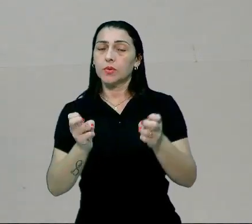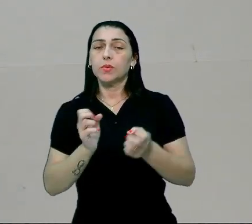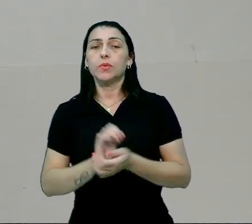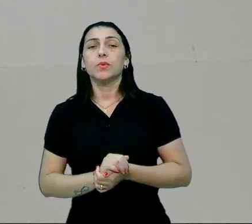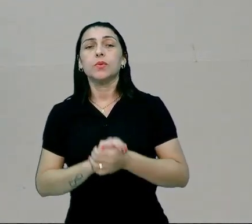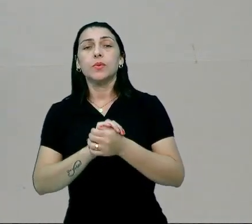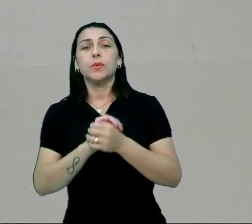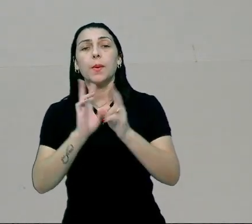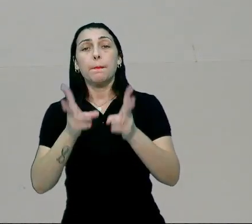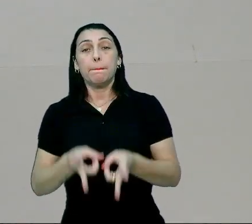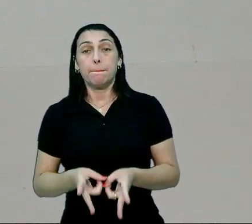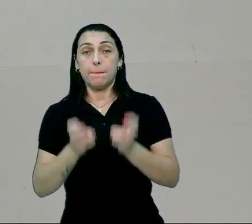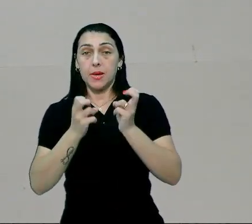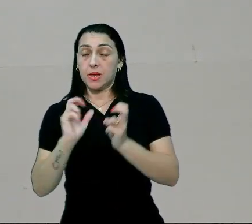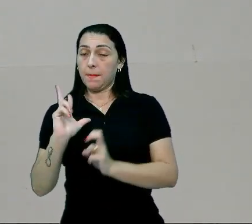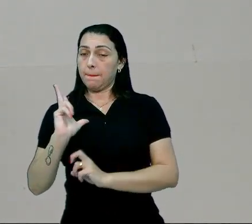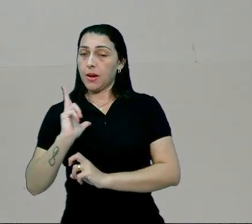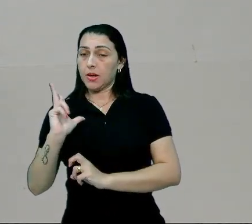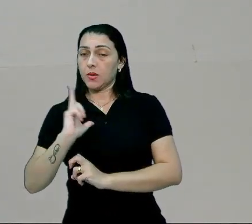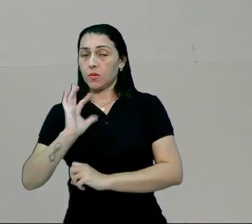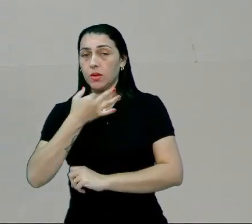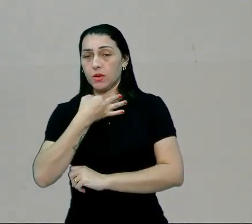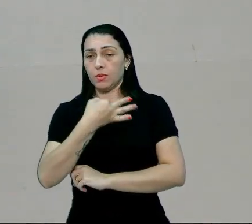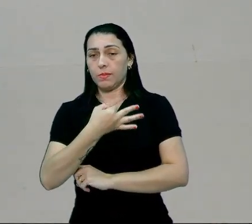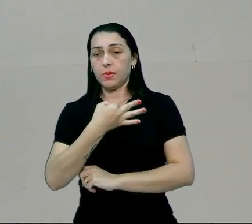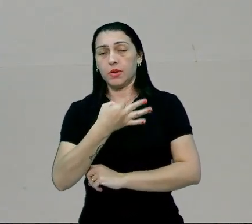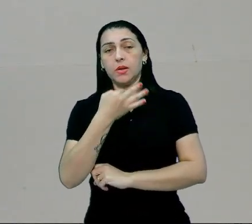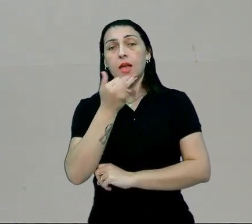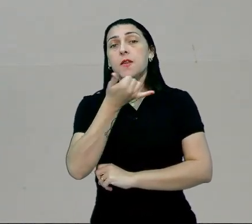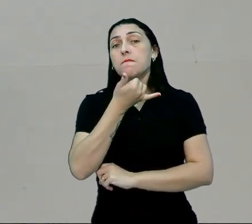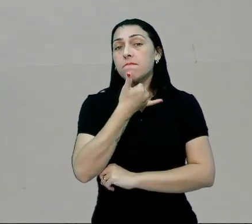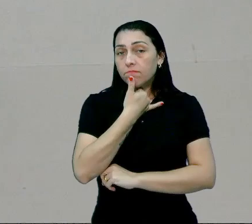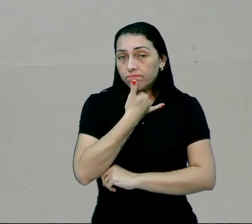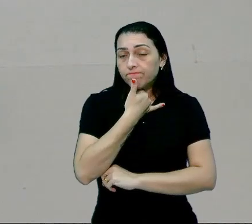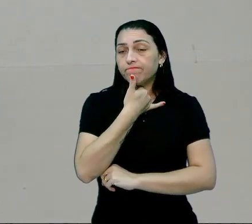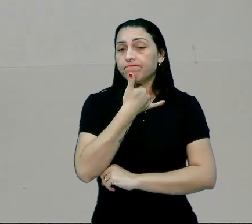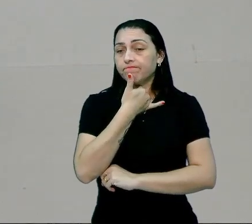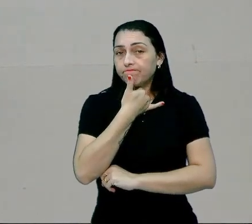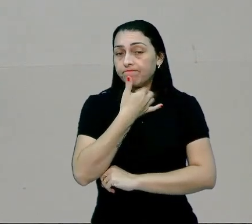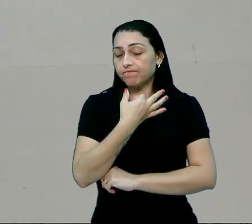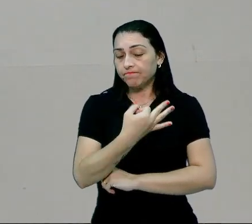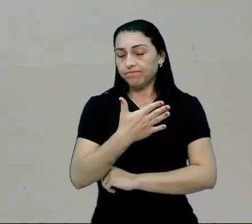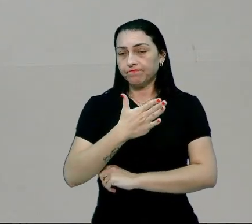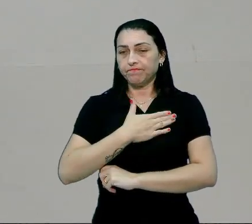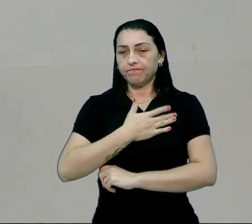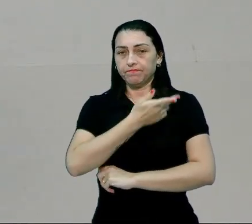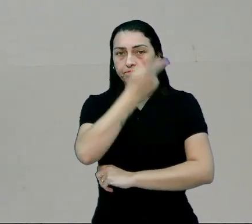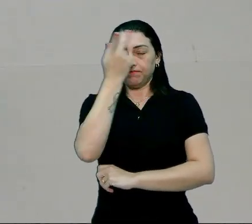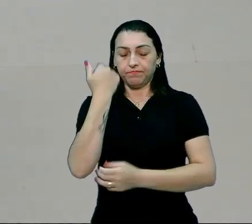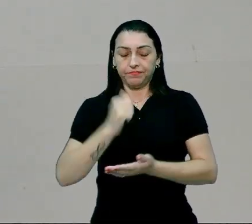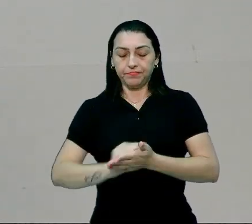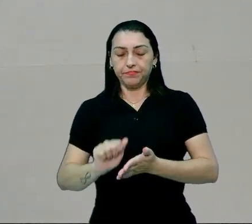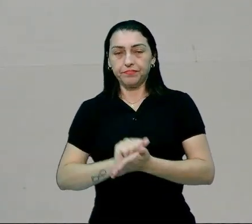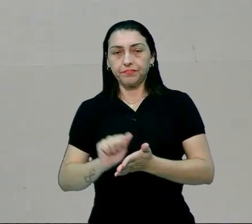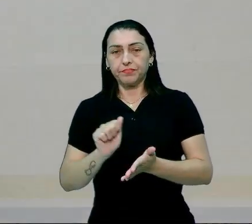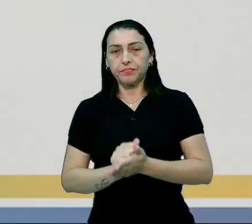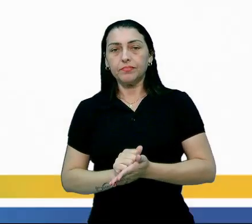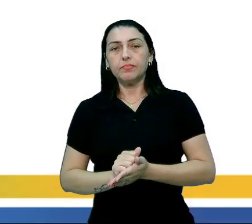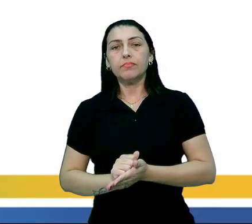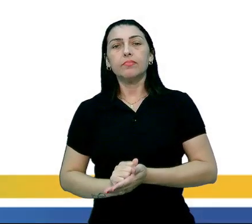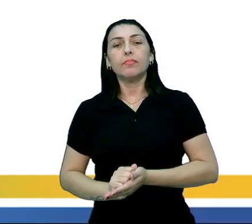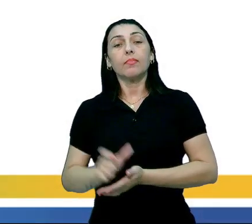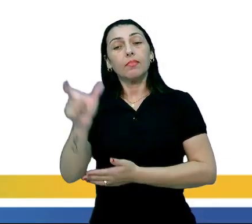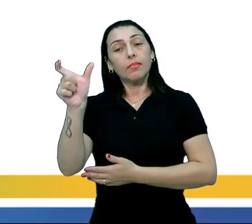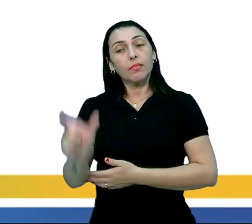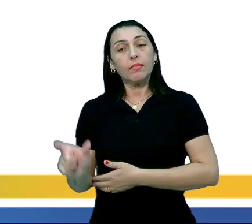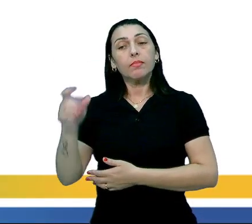Aí observe que é bem pessoal essa opinião. Infelizmente, é uma opinião minha, da pessoa que está escrevendo.